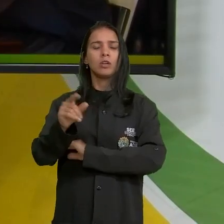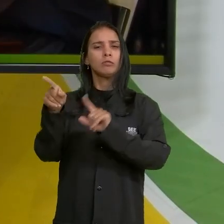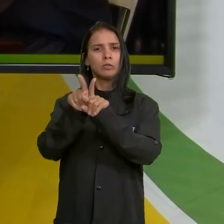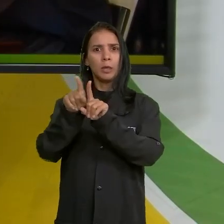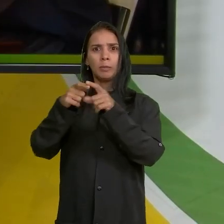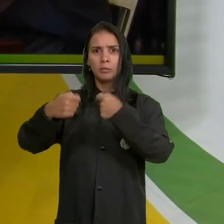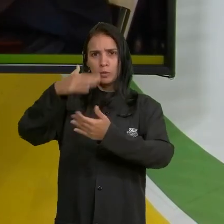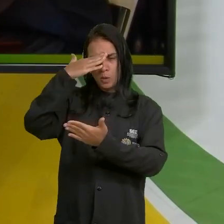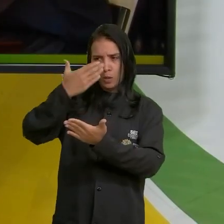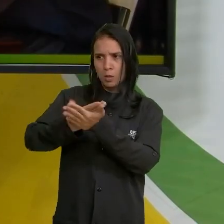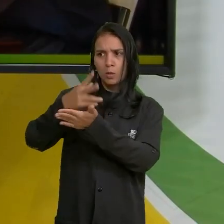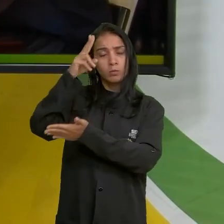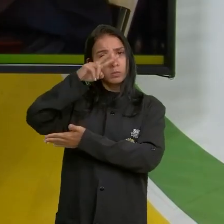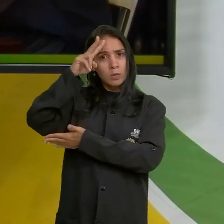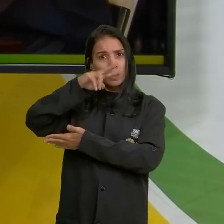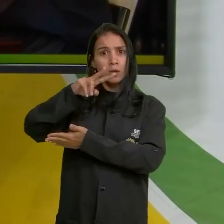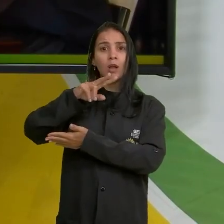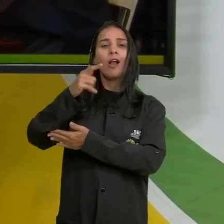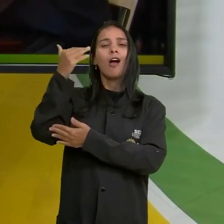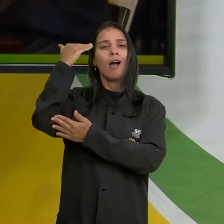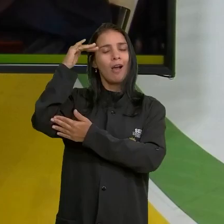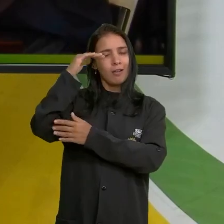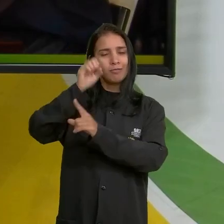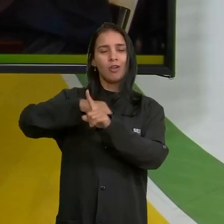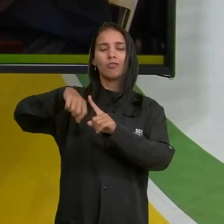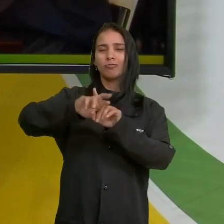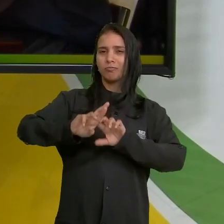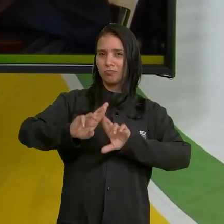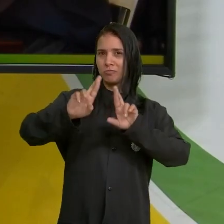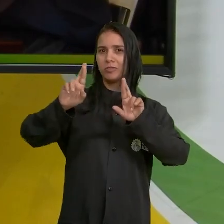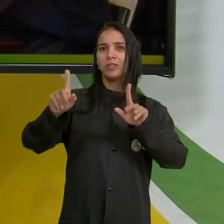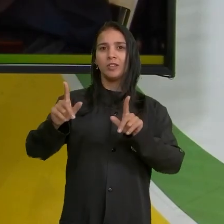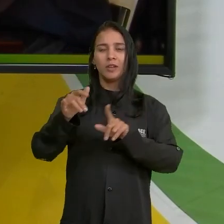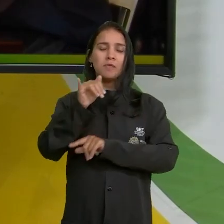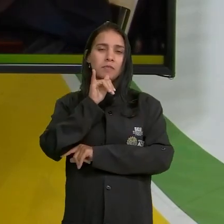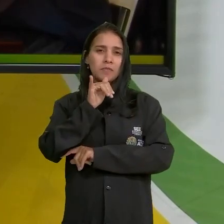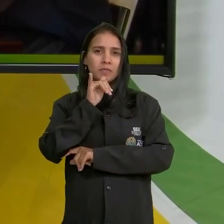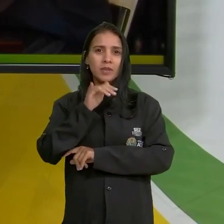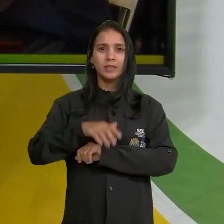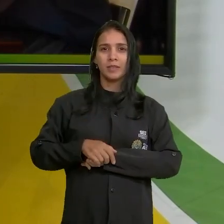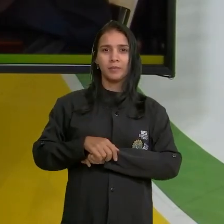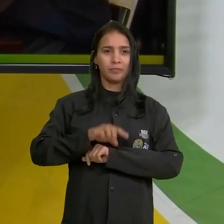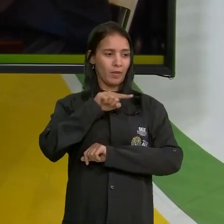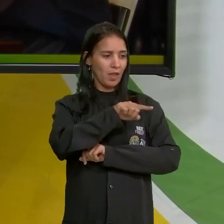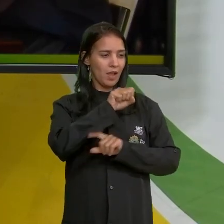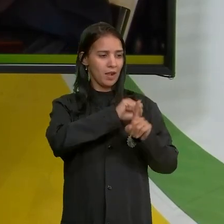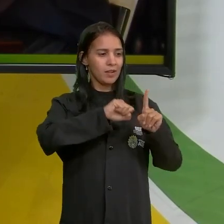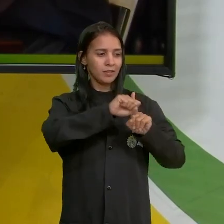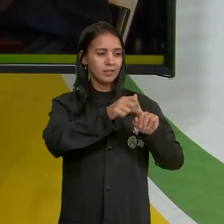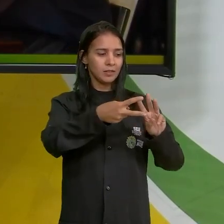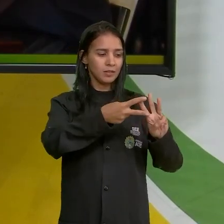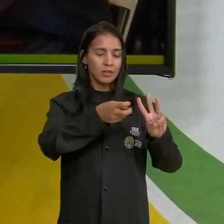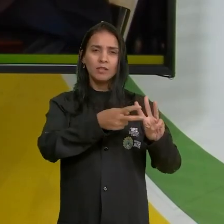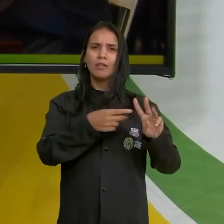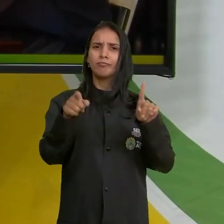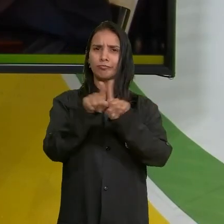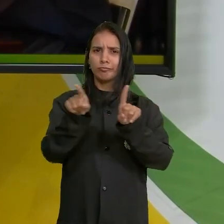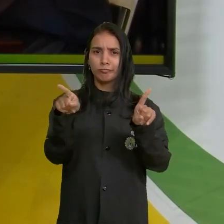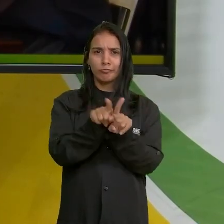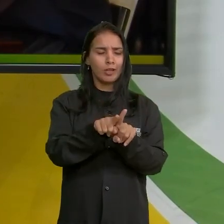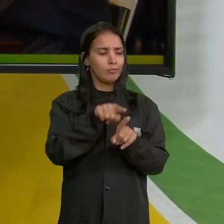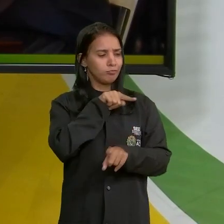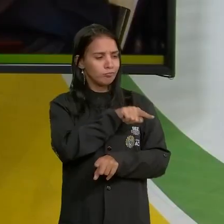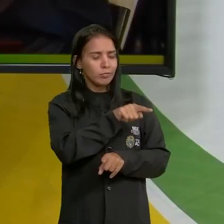vou entender uma outra sociedade, como, por exemplo, a sociedade indígena. Outro preconceito muito comum